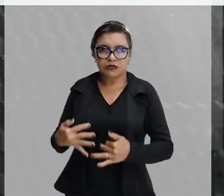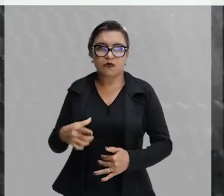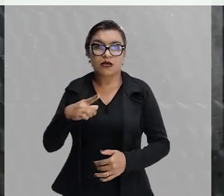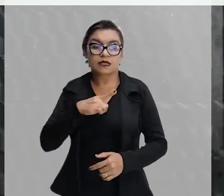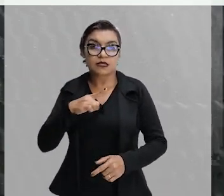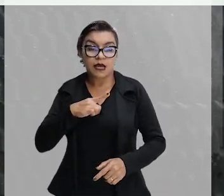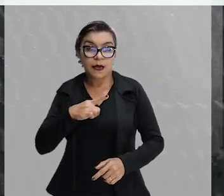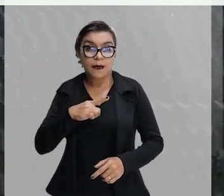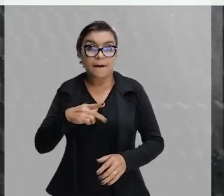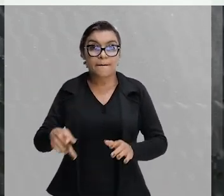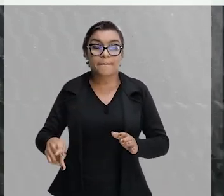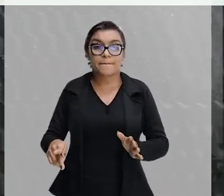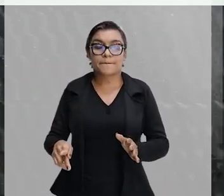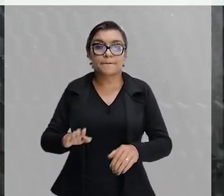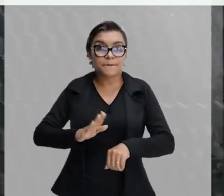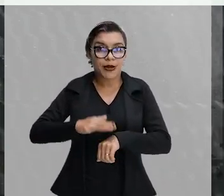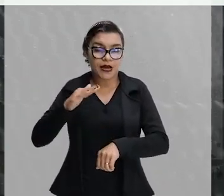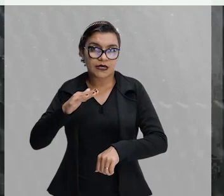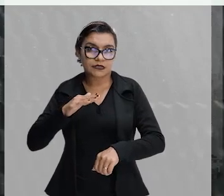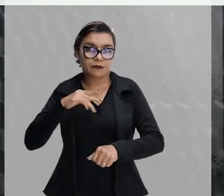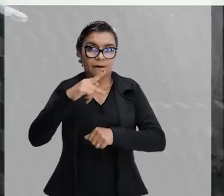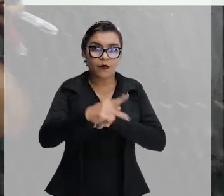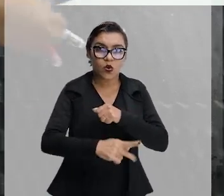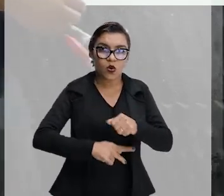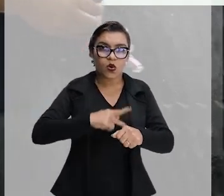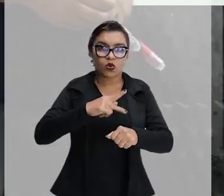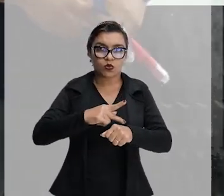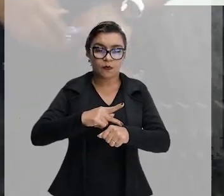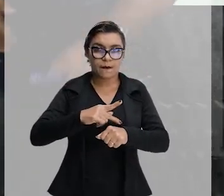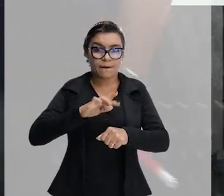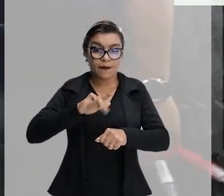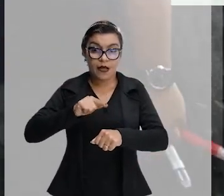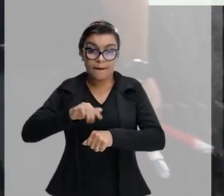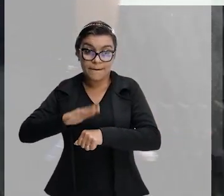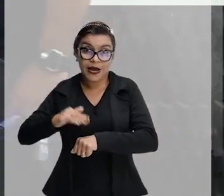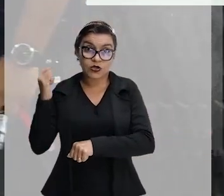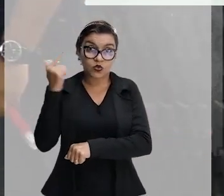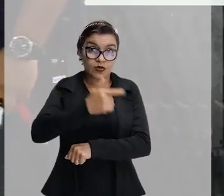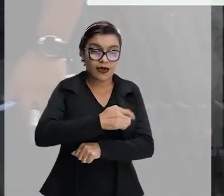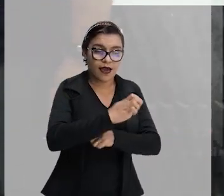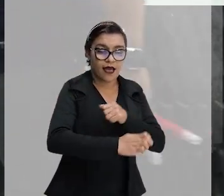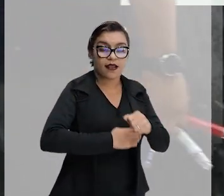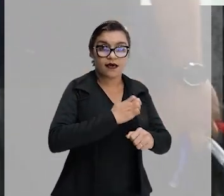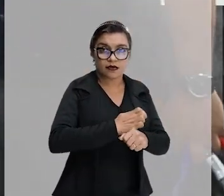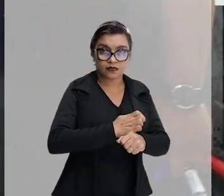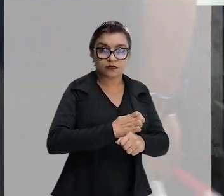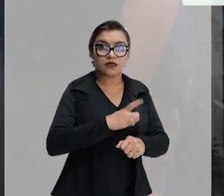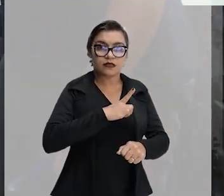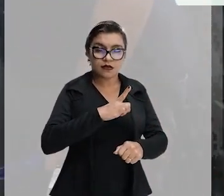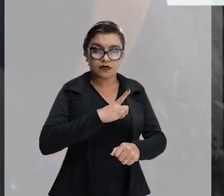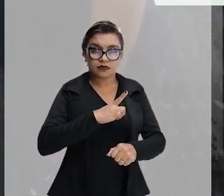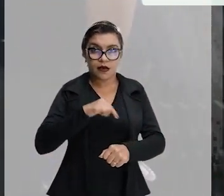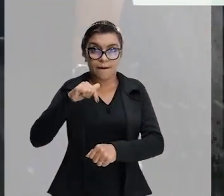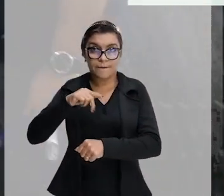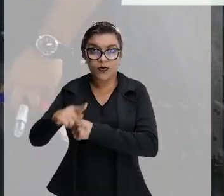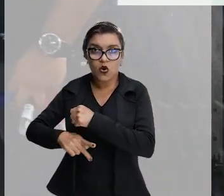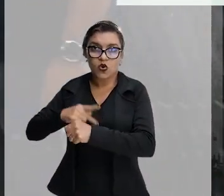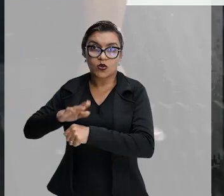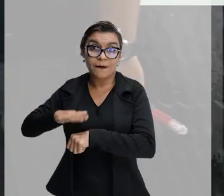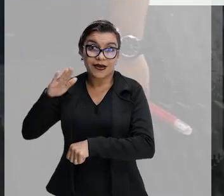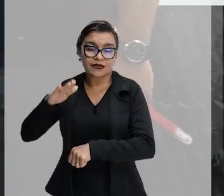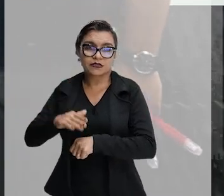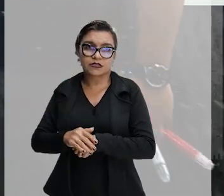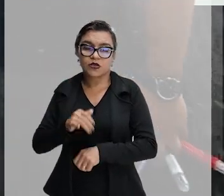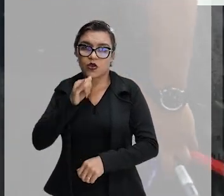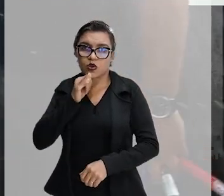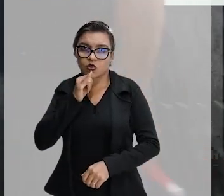mais prótons do que elétrons, ok? O corpo carregado positivamente, no momento em que ele é